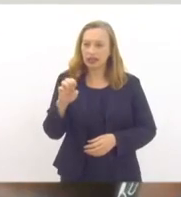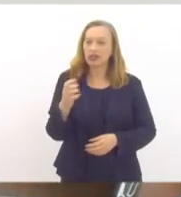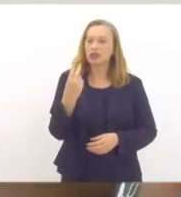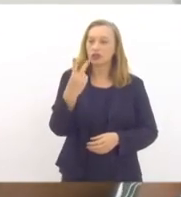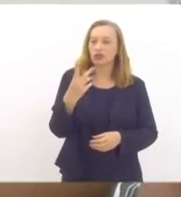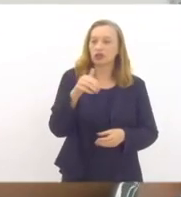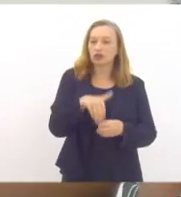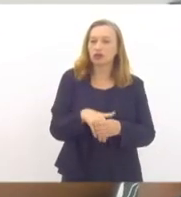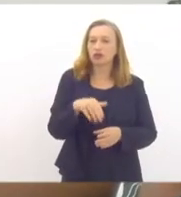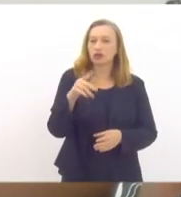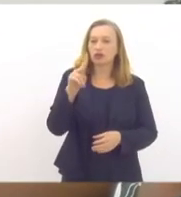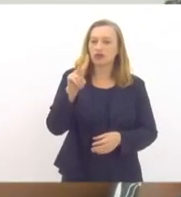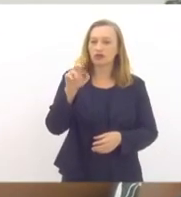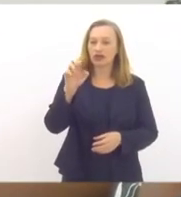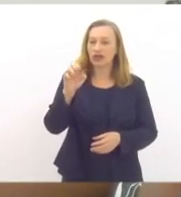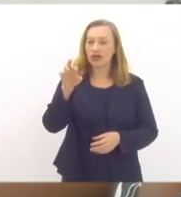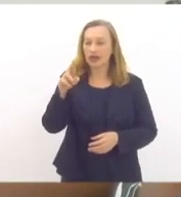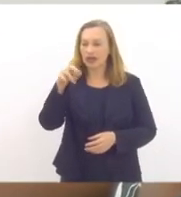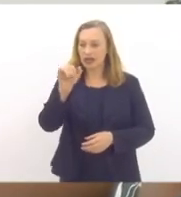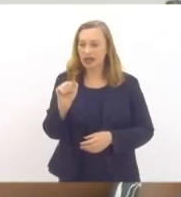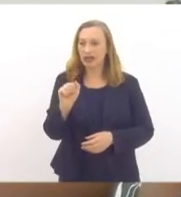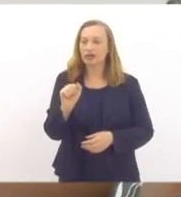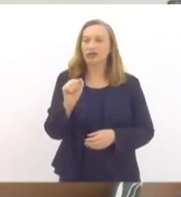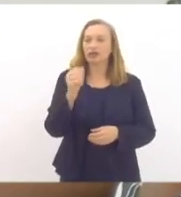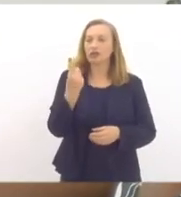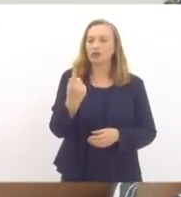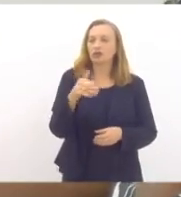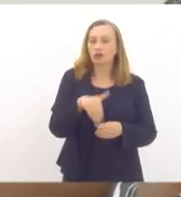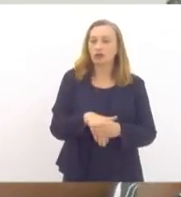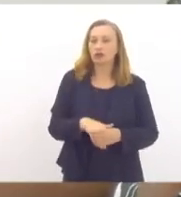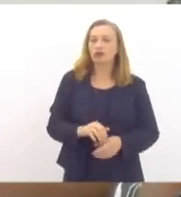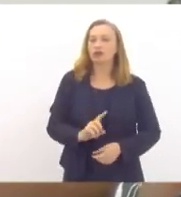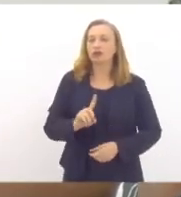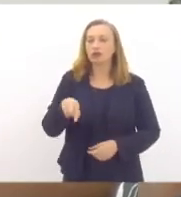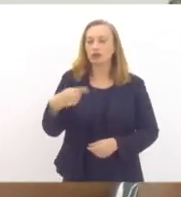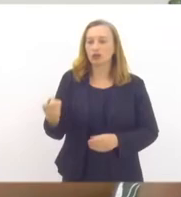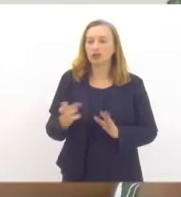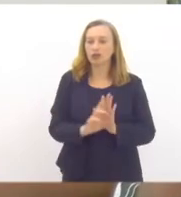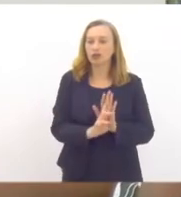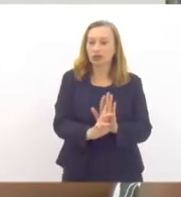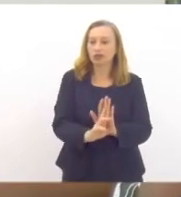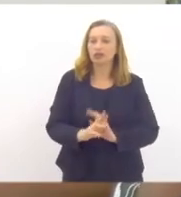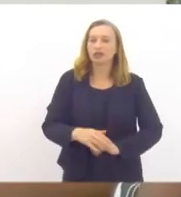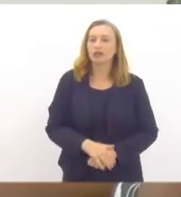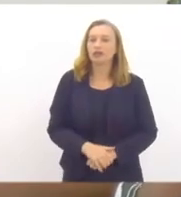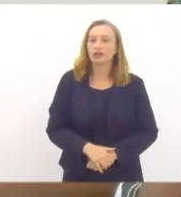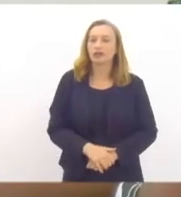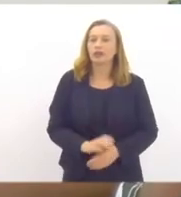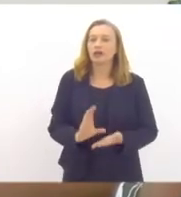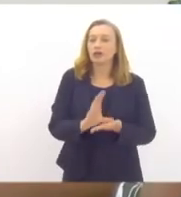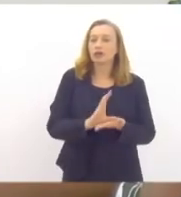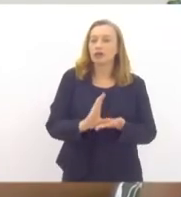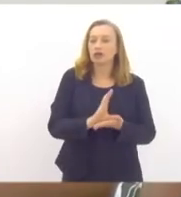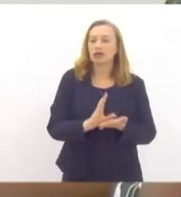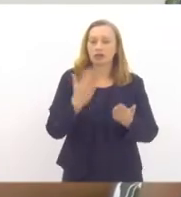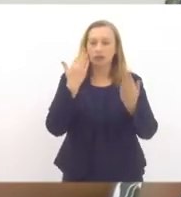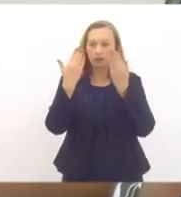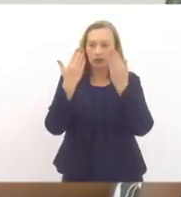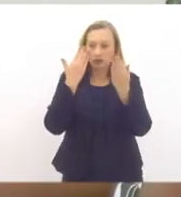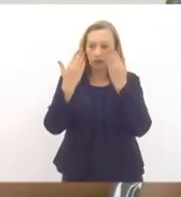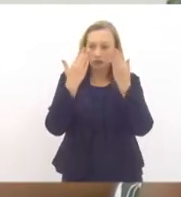votos. Valéria Pedro, 1 voto. Então, passando para a próxima representação, é o Conselho Regional de